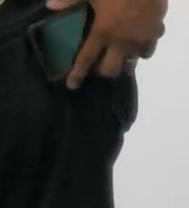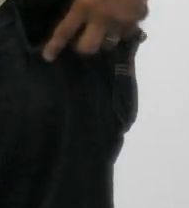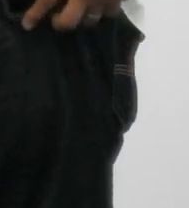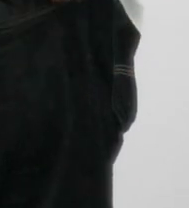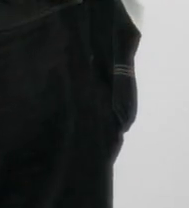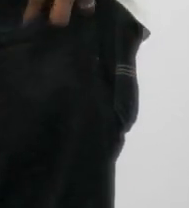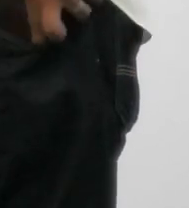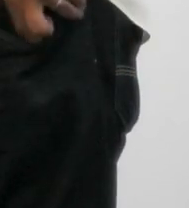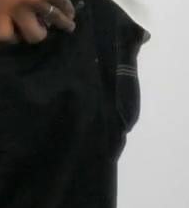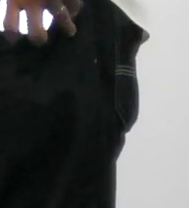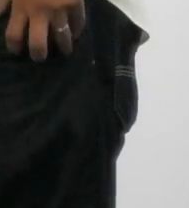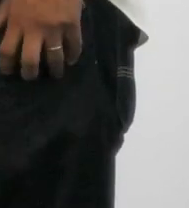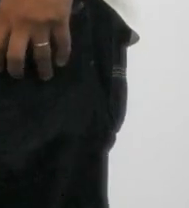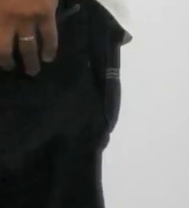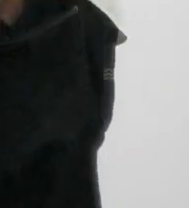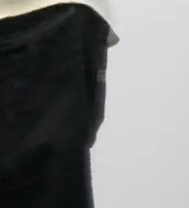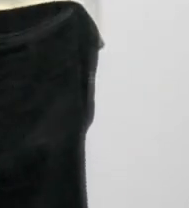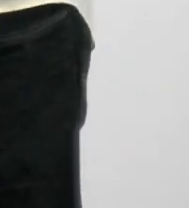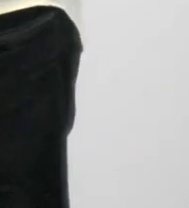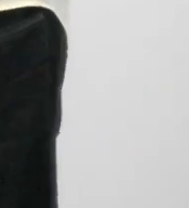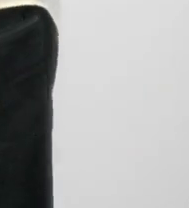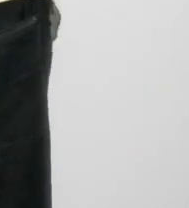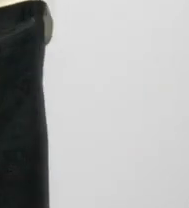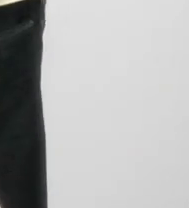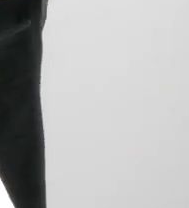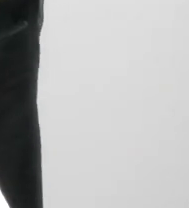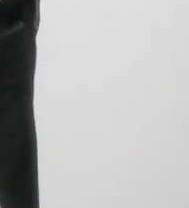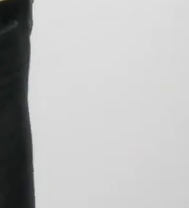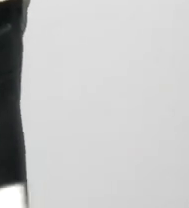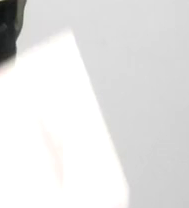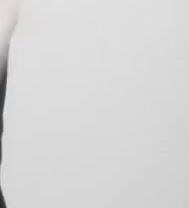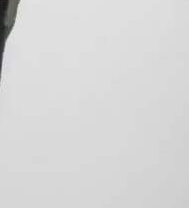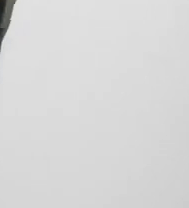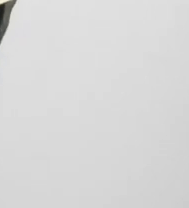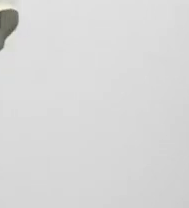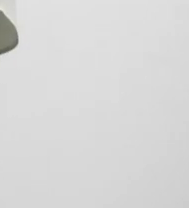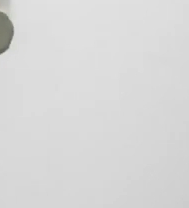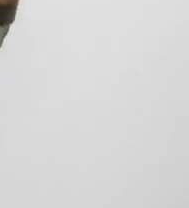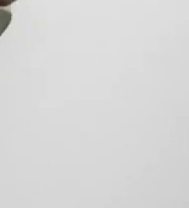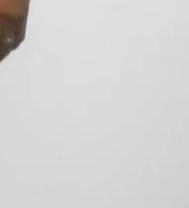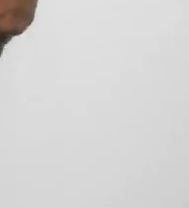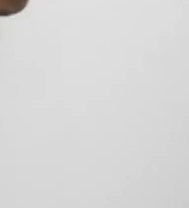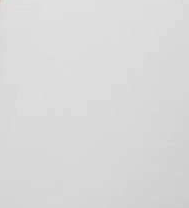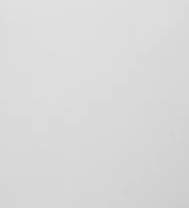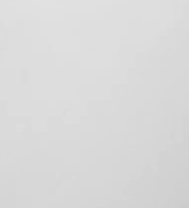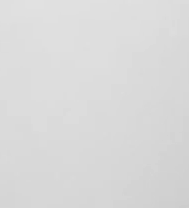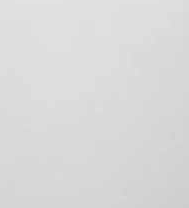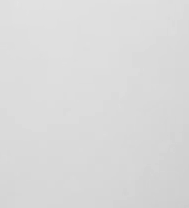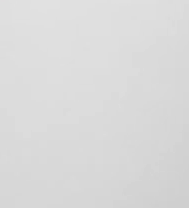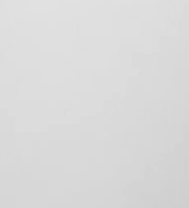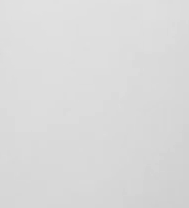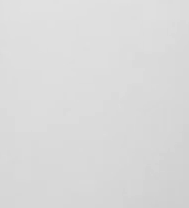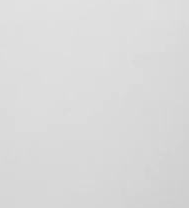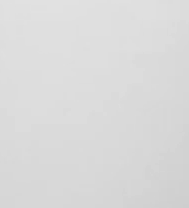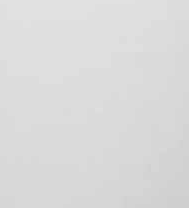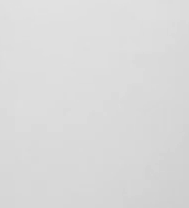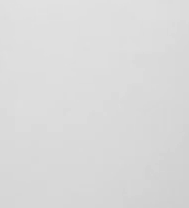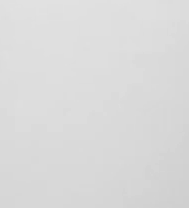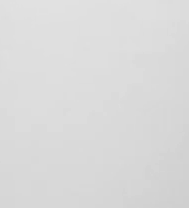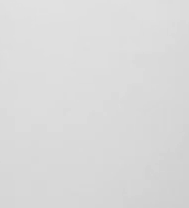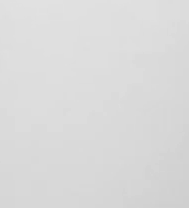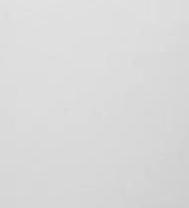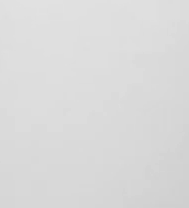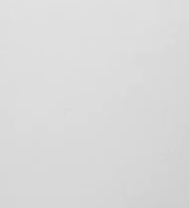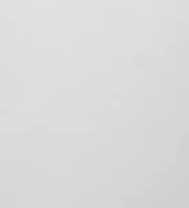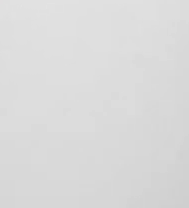sentença porque eles não entendem o que é o autismo é exatamente isso que tá acontecendo quanto ao plano de saúde eu acho